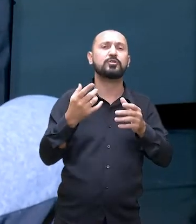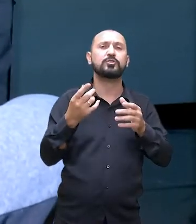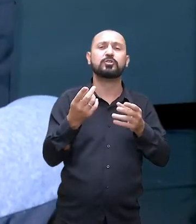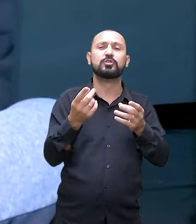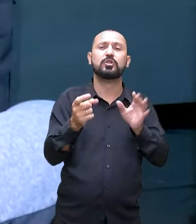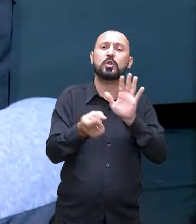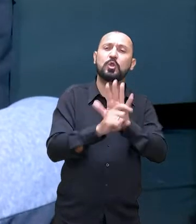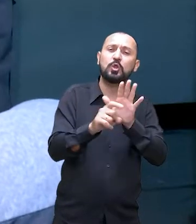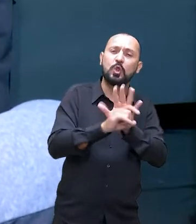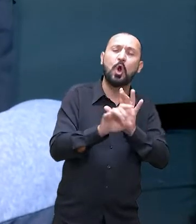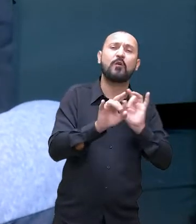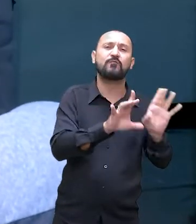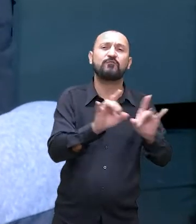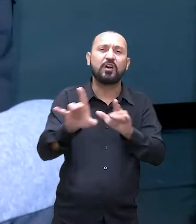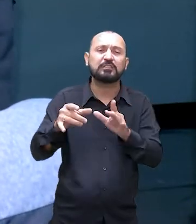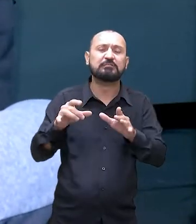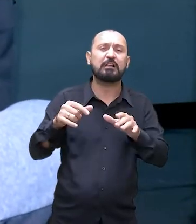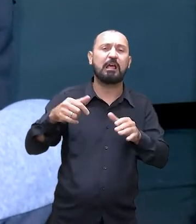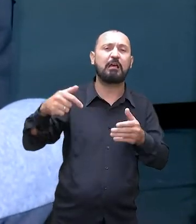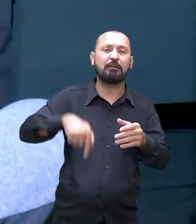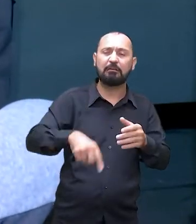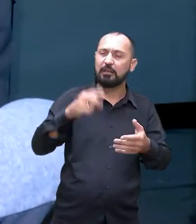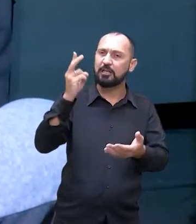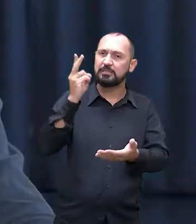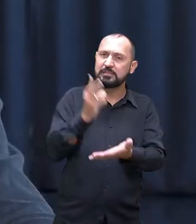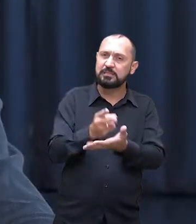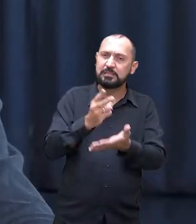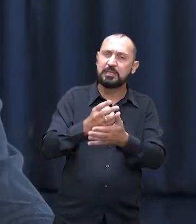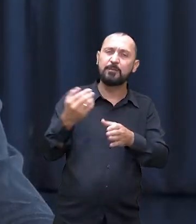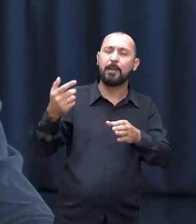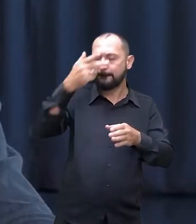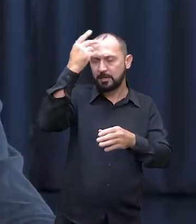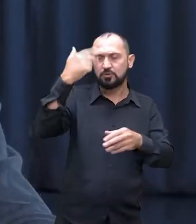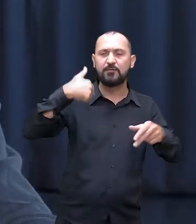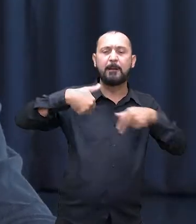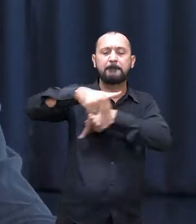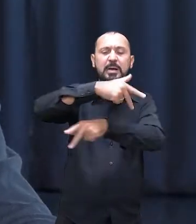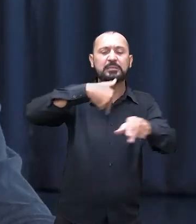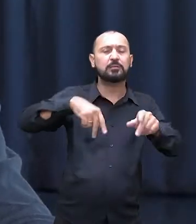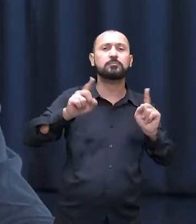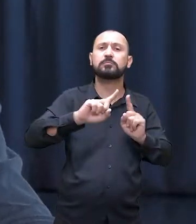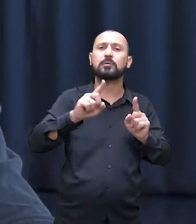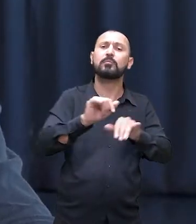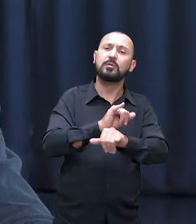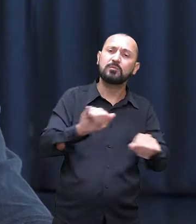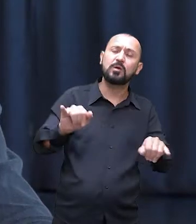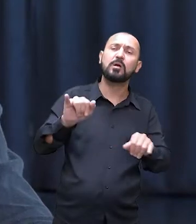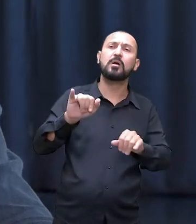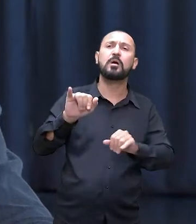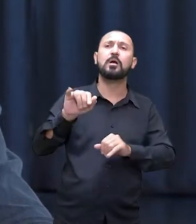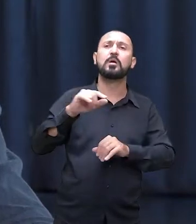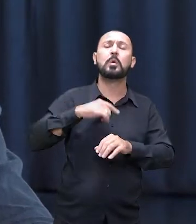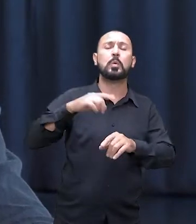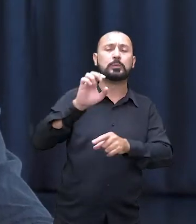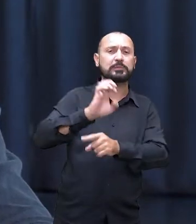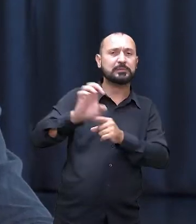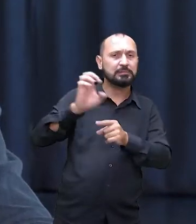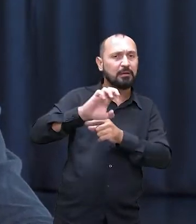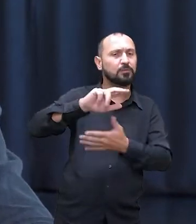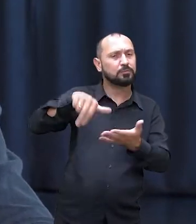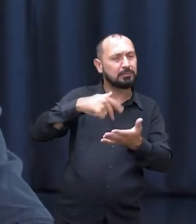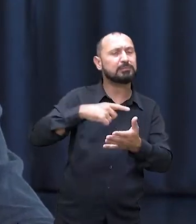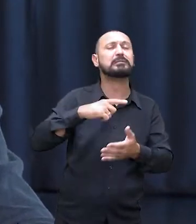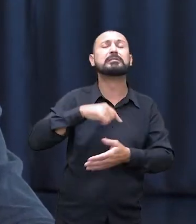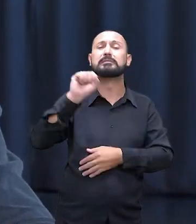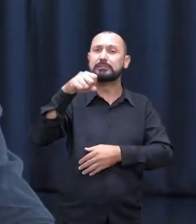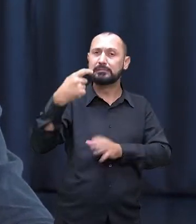e de outras coisas que não se devia, né? Então, a ideia era divulgar o nome do estado, falar que tinha dança sim, representar